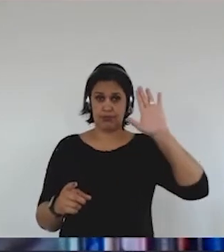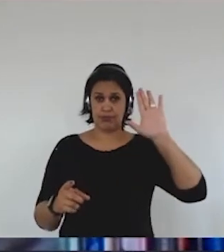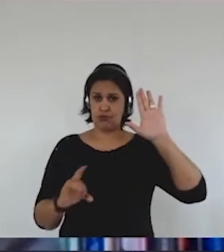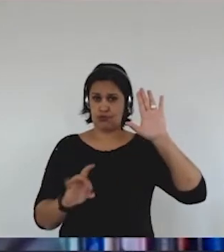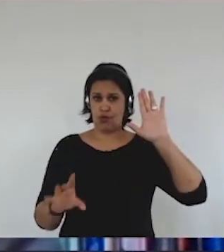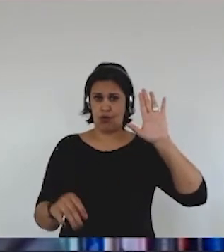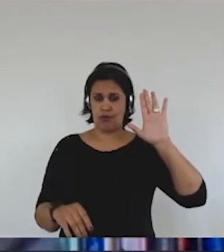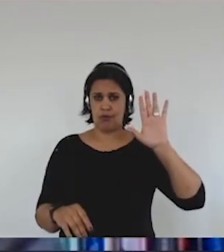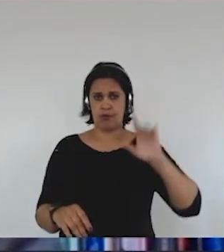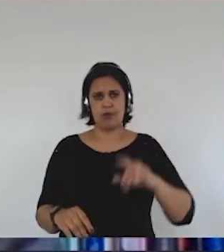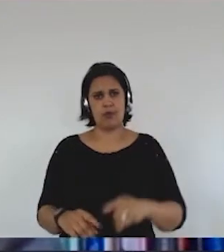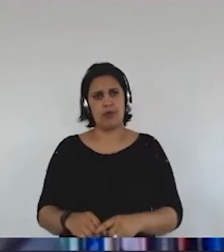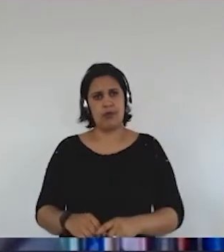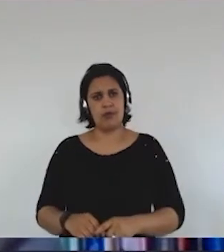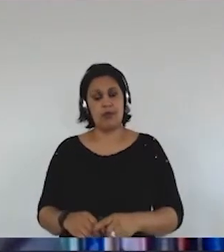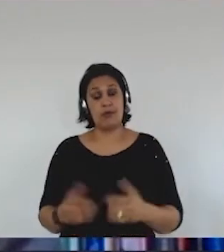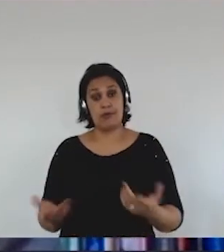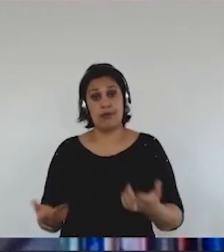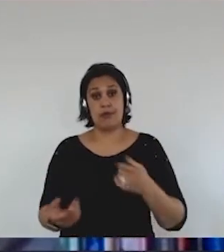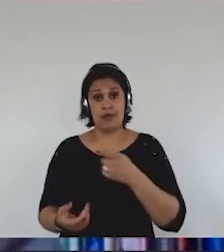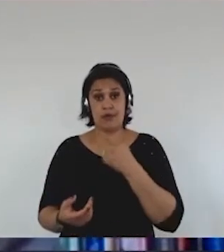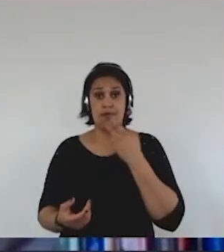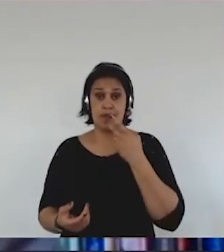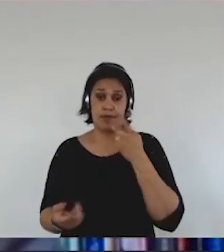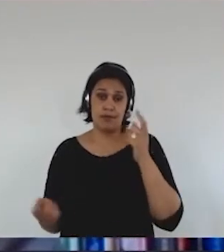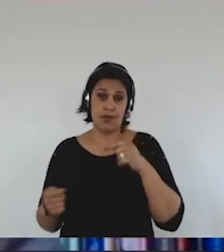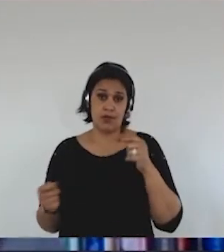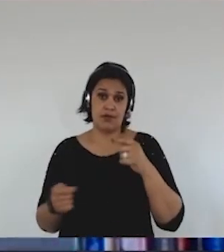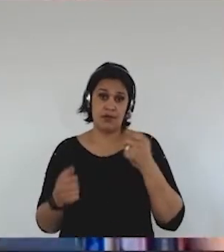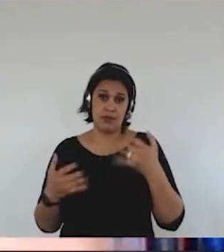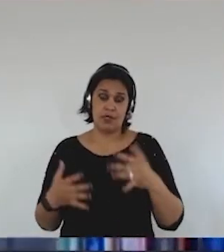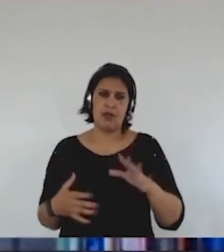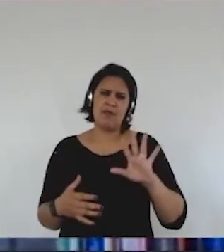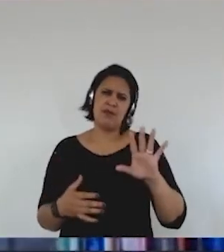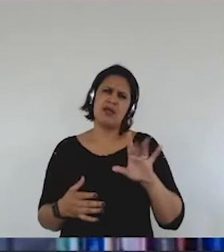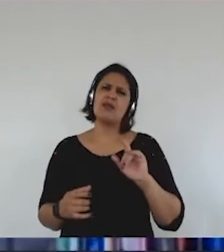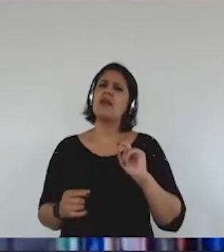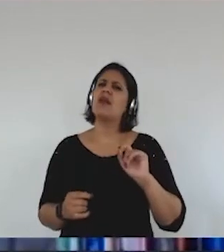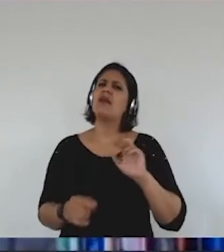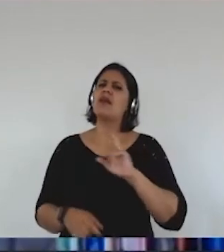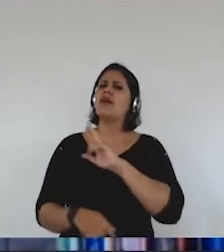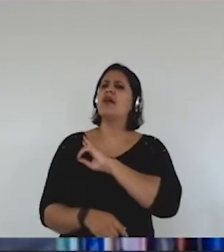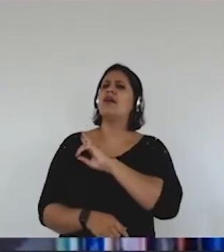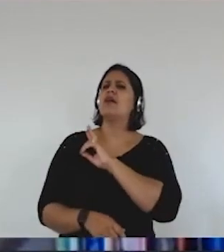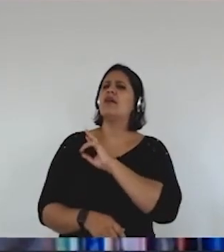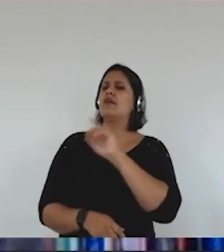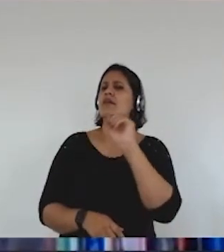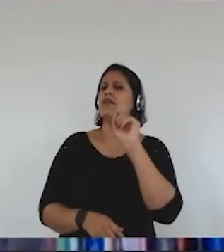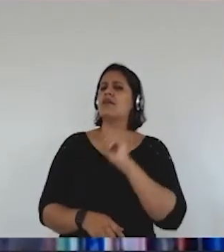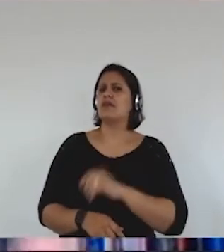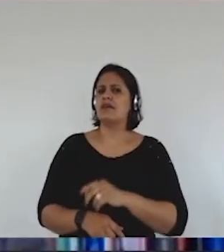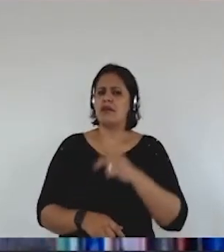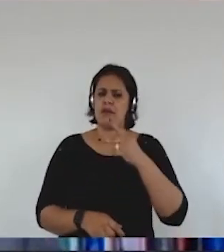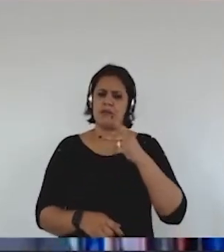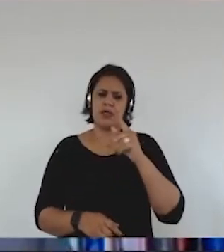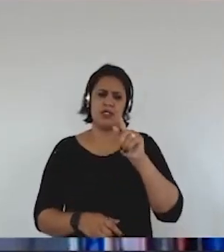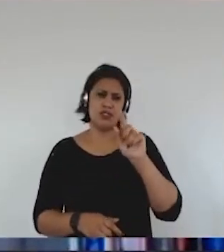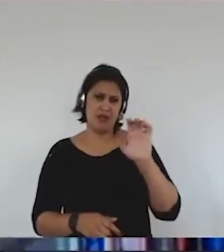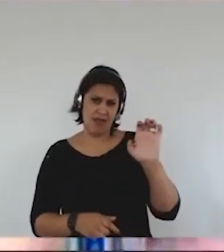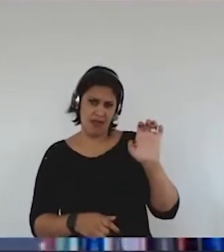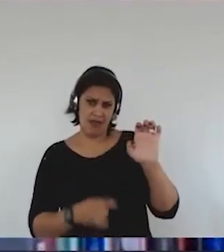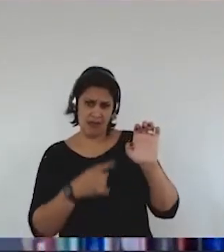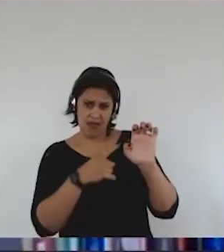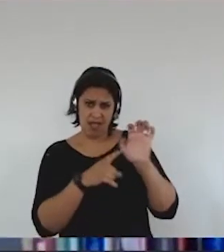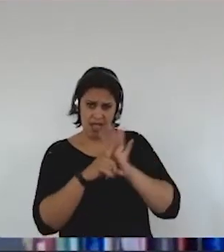procurador do Estado, pode até falar melhor sobre isso. A quem ficaria essa responsabilidade? A PGE fiscalizar